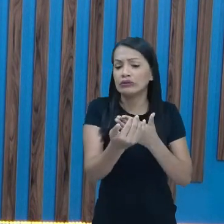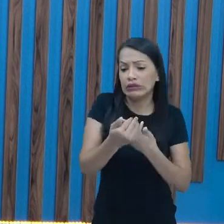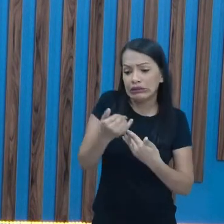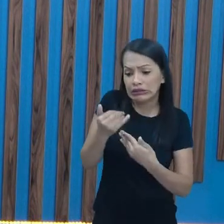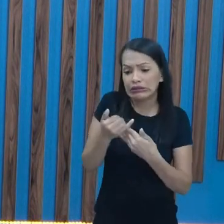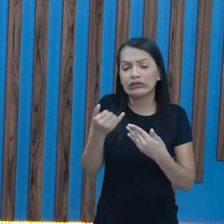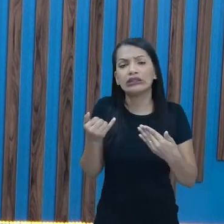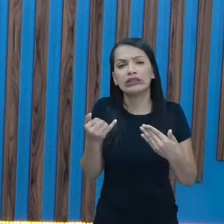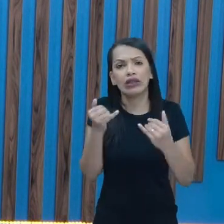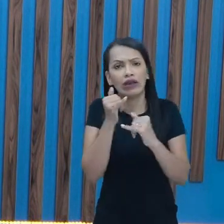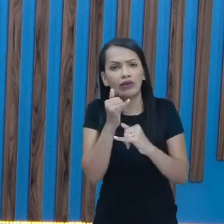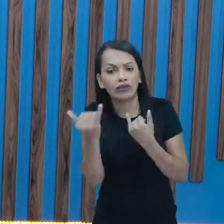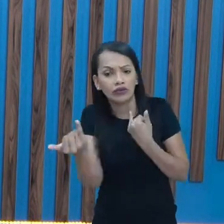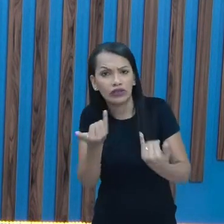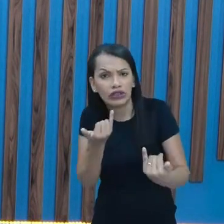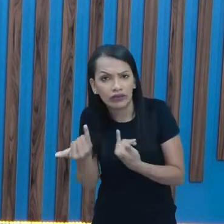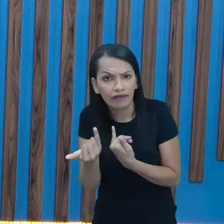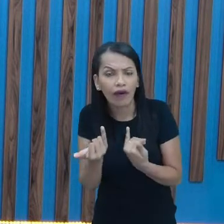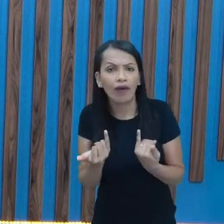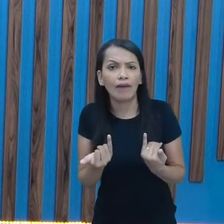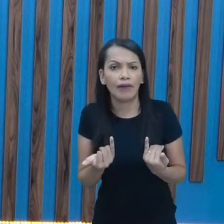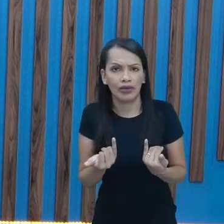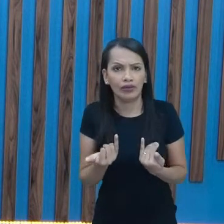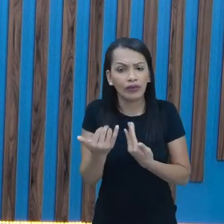nos informa, nos instrui.